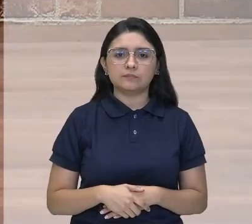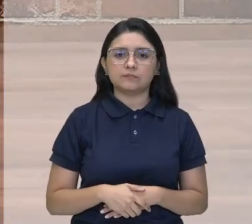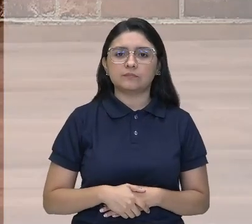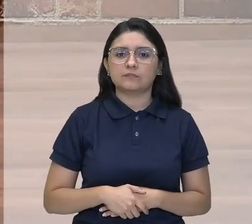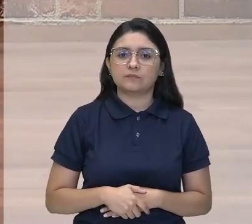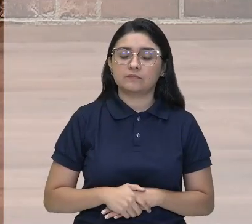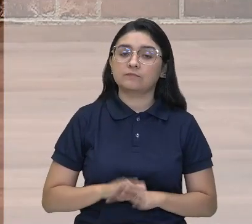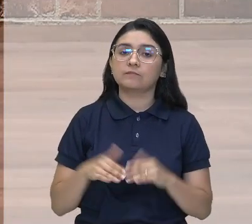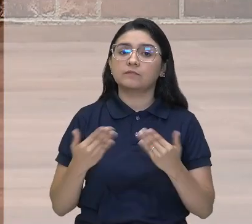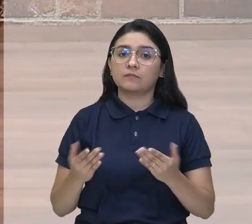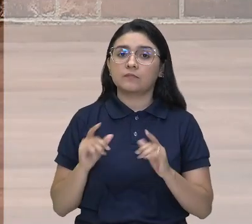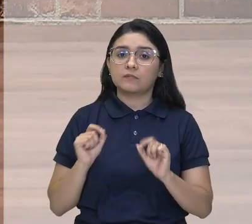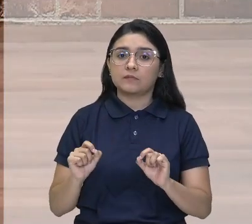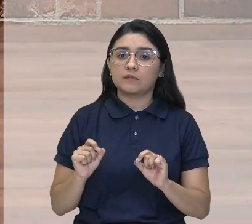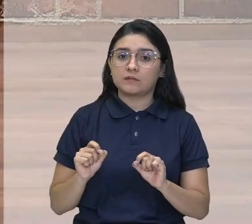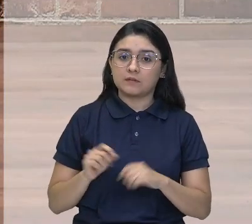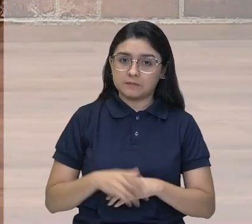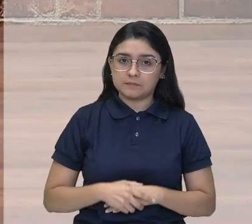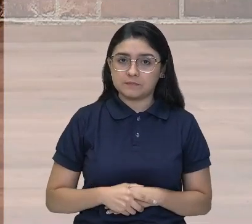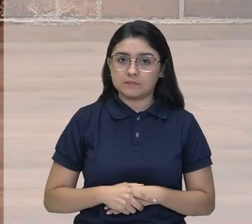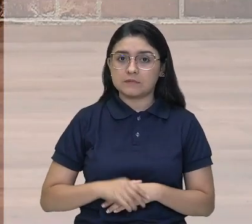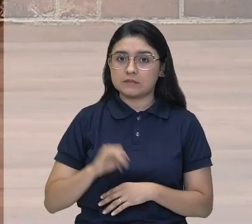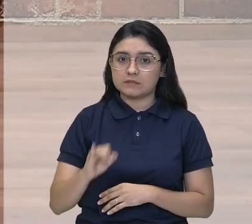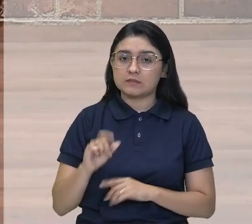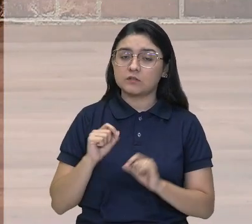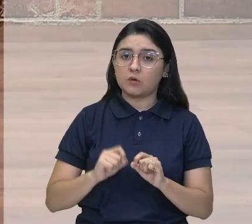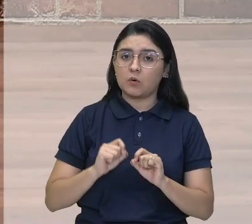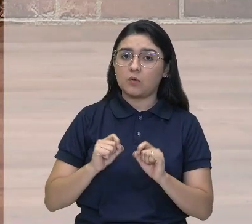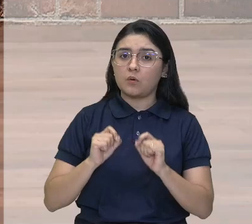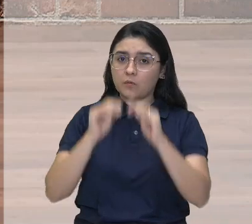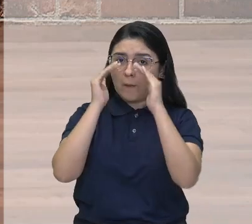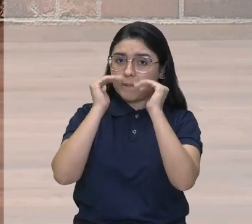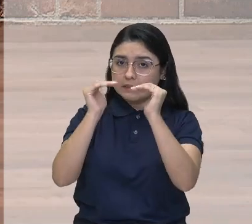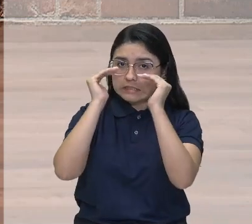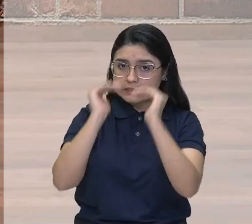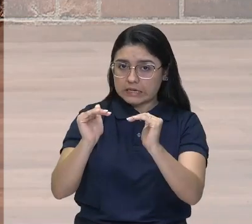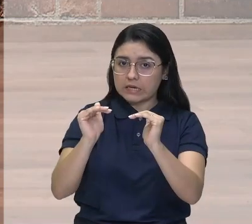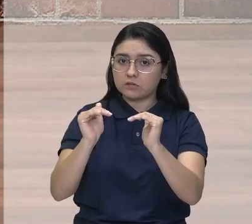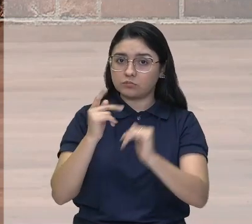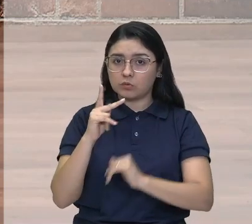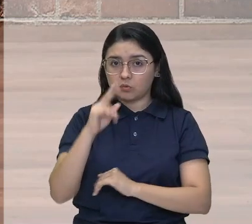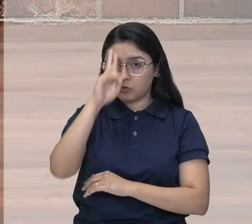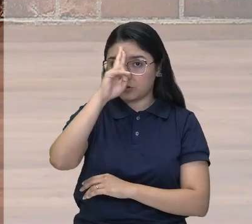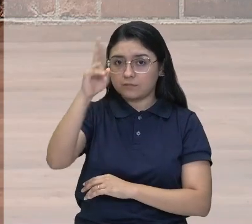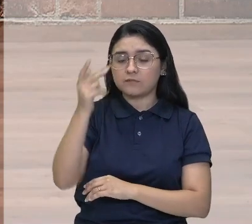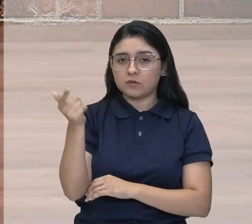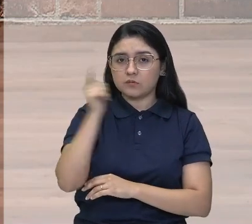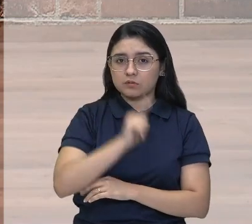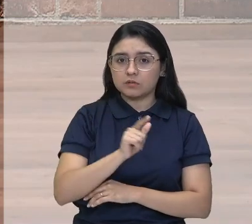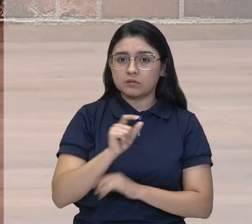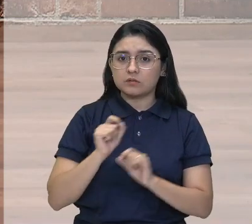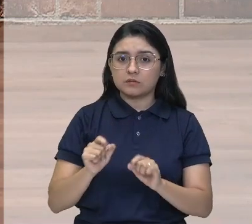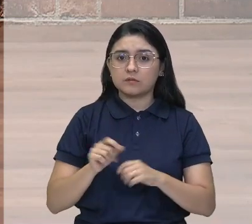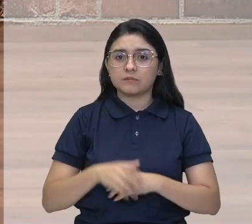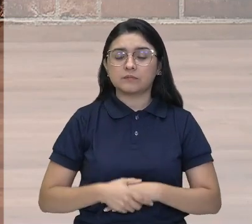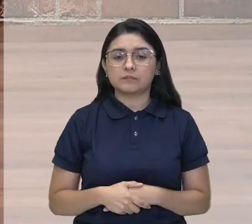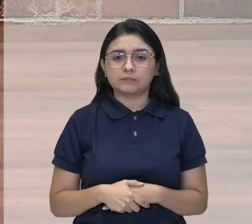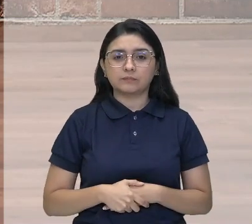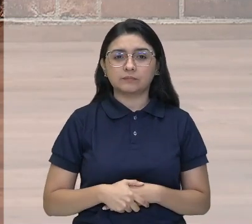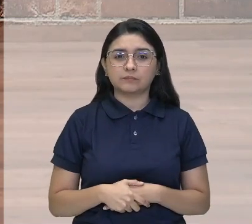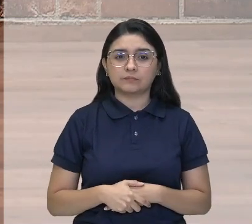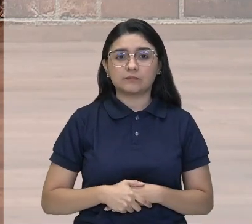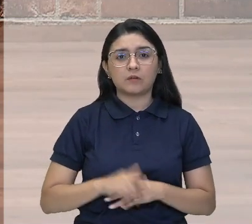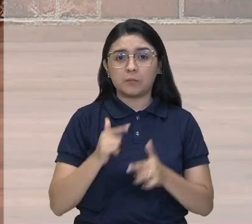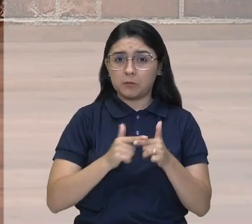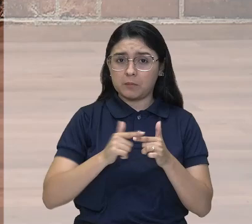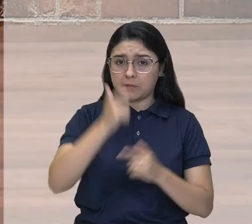Olha, é o seguinte, se tu parar e começar a obedecer as coisas, as pessoas, teu chefe, tu vai continuar em emprego, não tem que Eu parar acho que com o esse problema negócio.